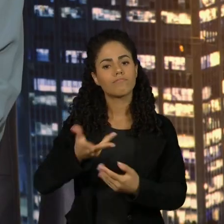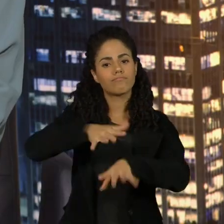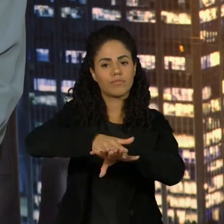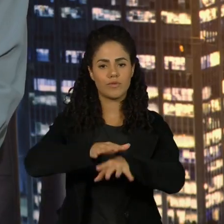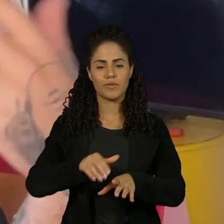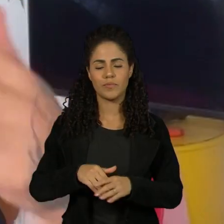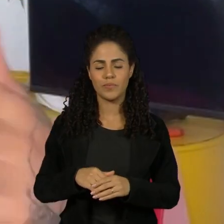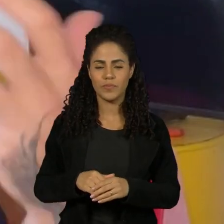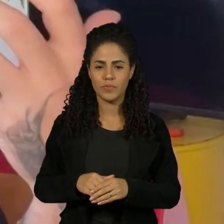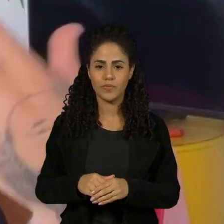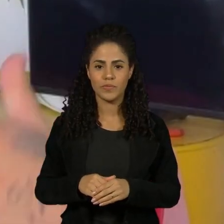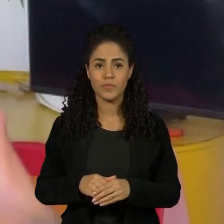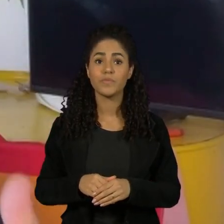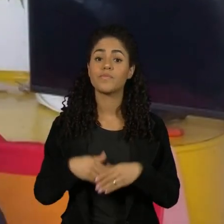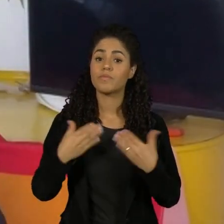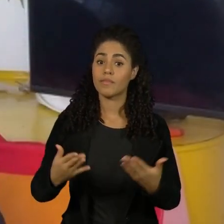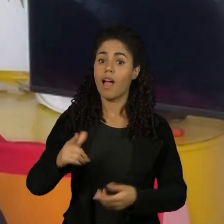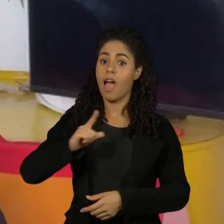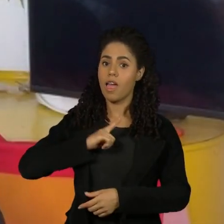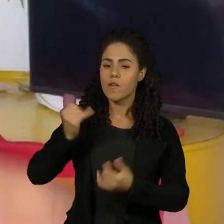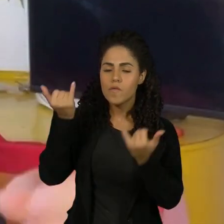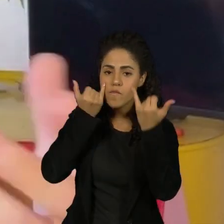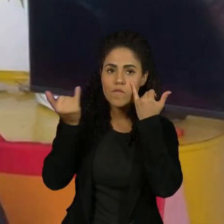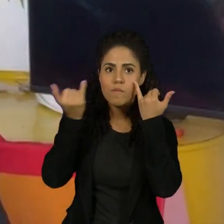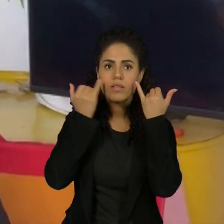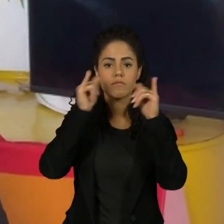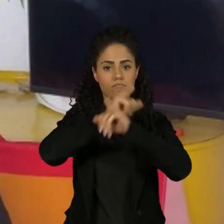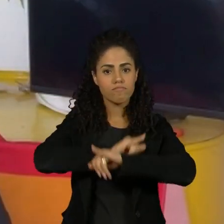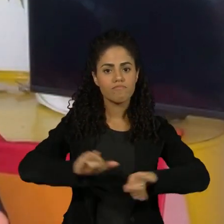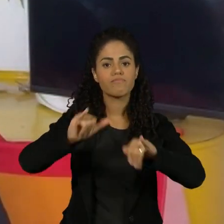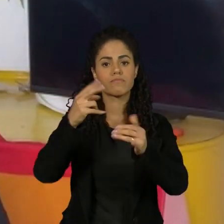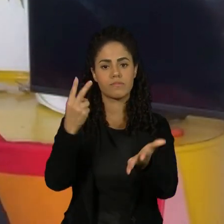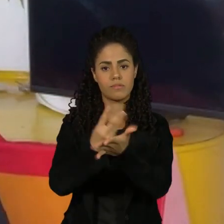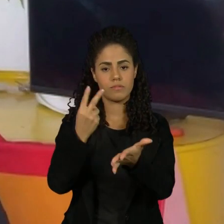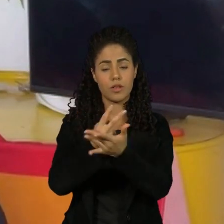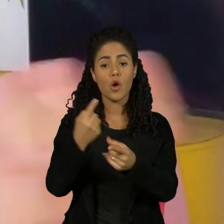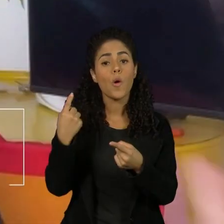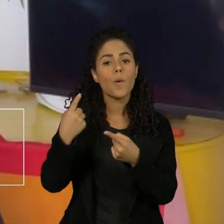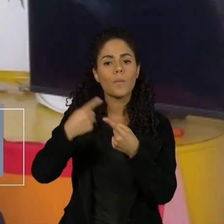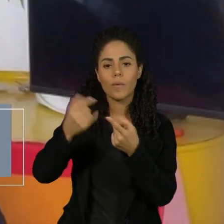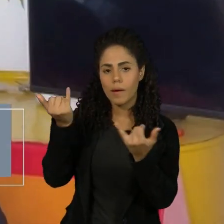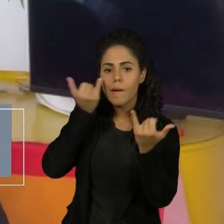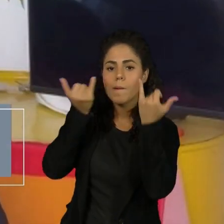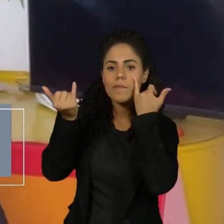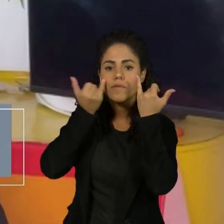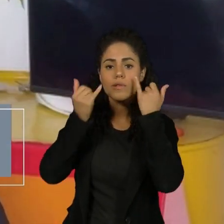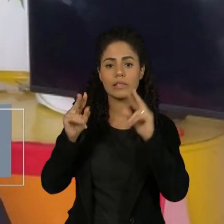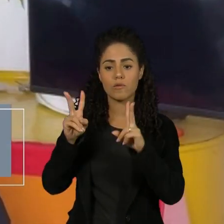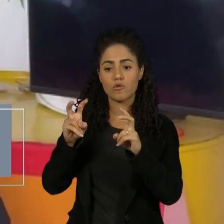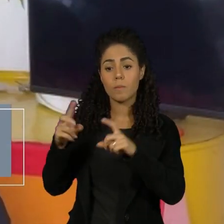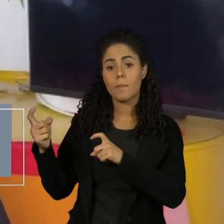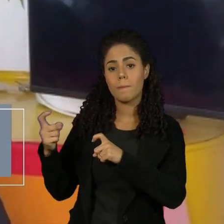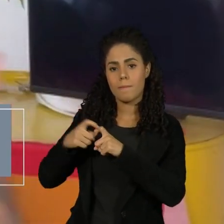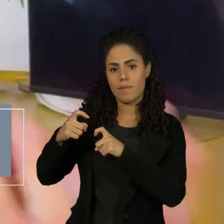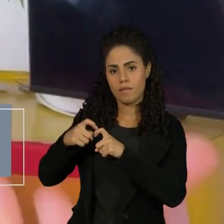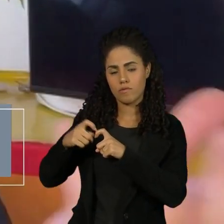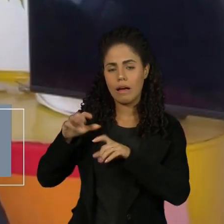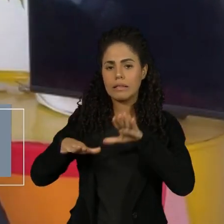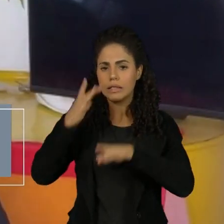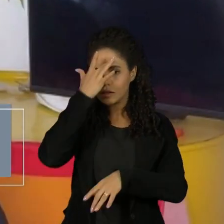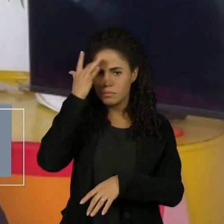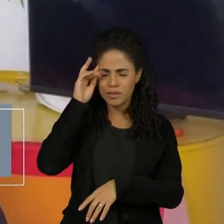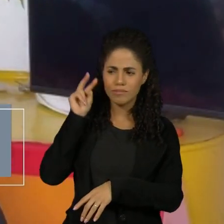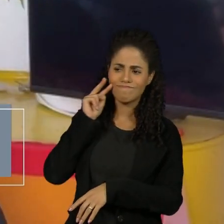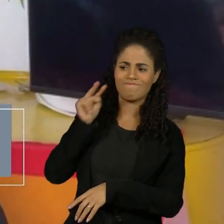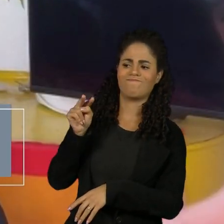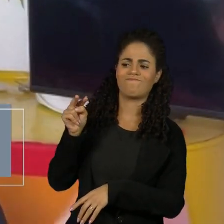Vamos assistir. Eu venho com a informação muito digerida, né? Porque é uma informação médica que, na maioria das vezes, as pessoas acabam não